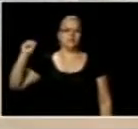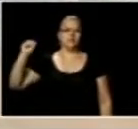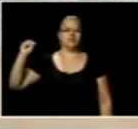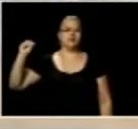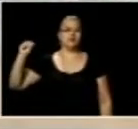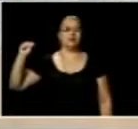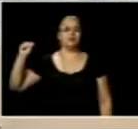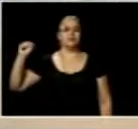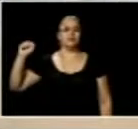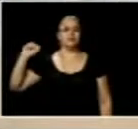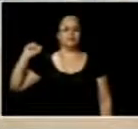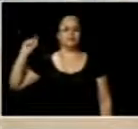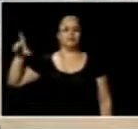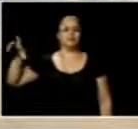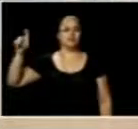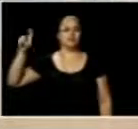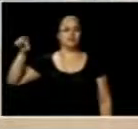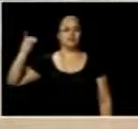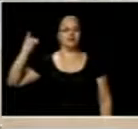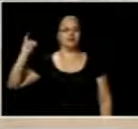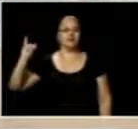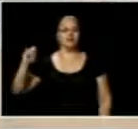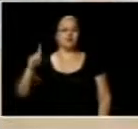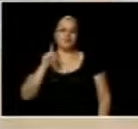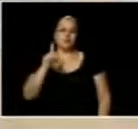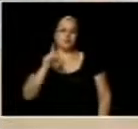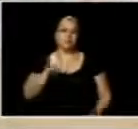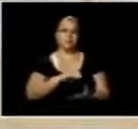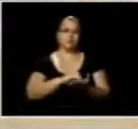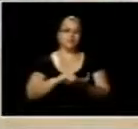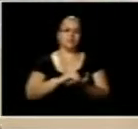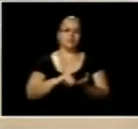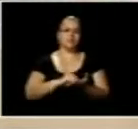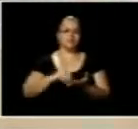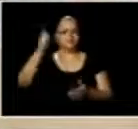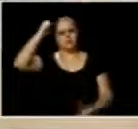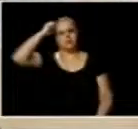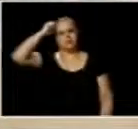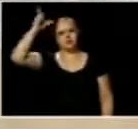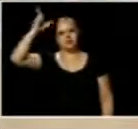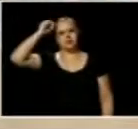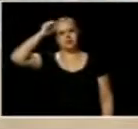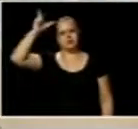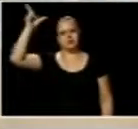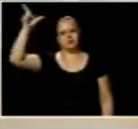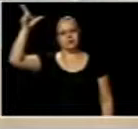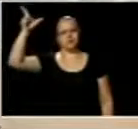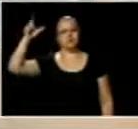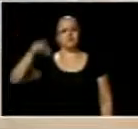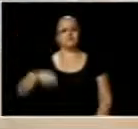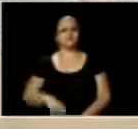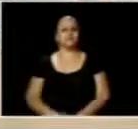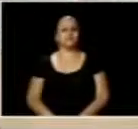o primeiro secretário que nós tivemos de cultura. Que largou